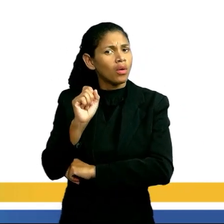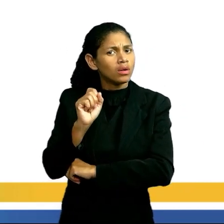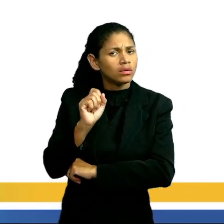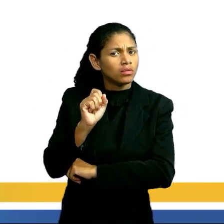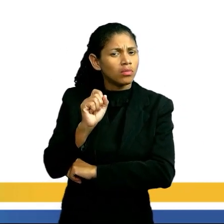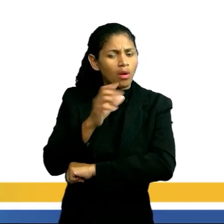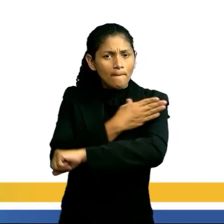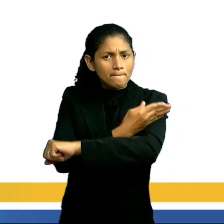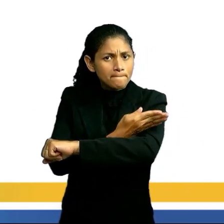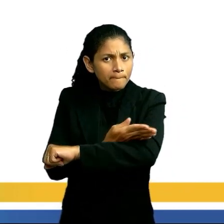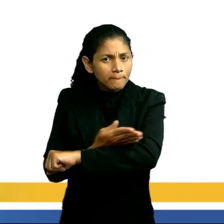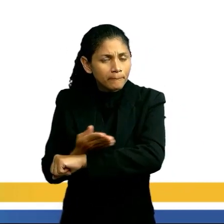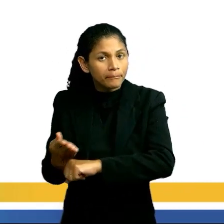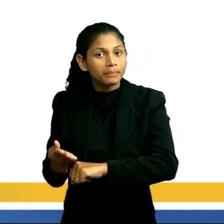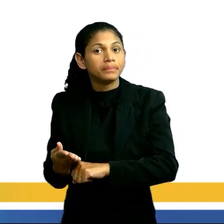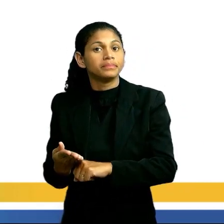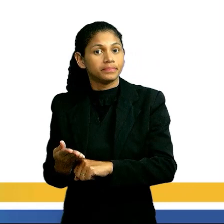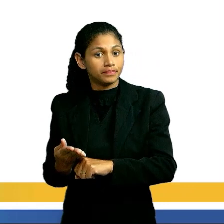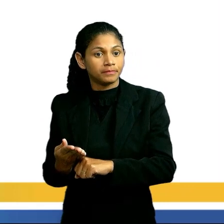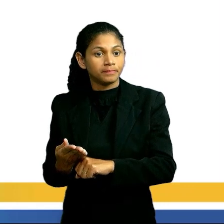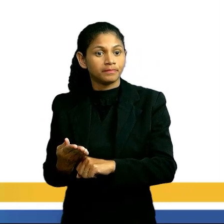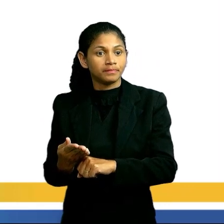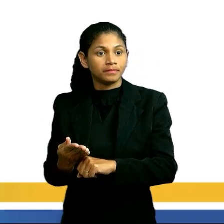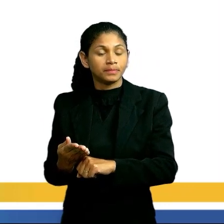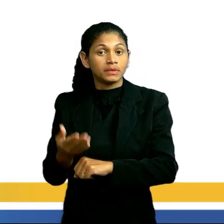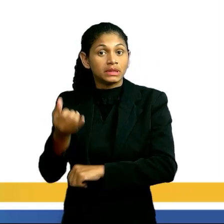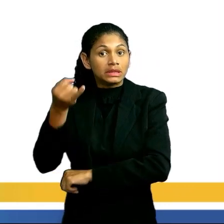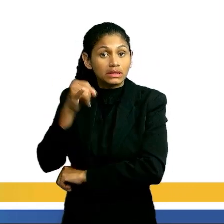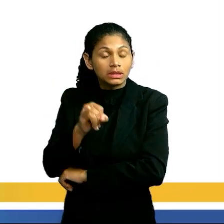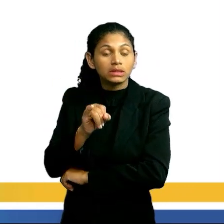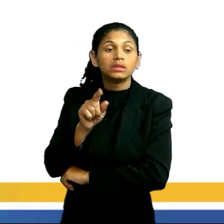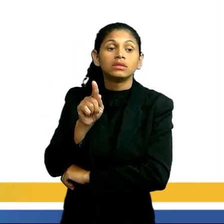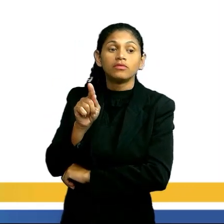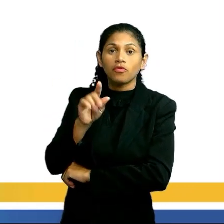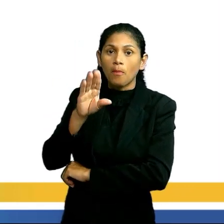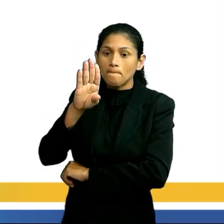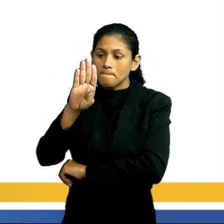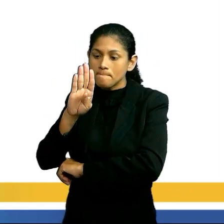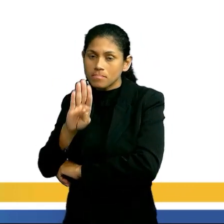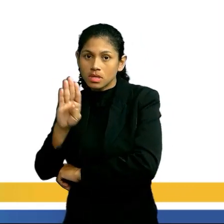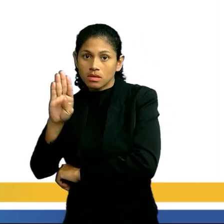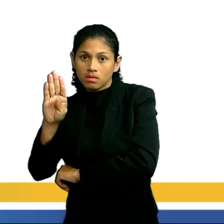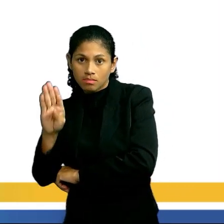mesmo branco? Branco é se ele for bezinho, bezinho.